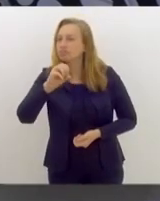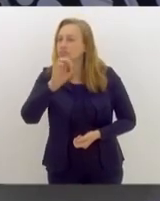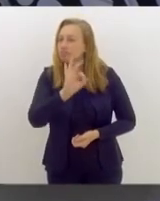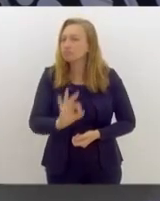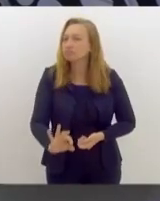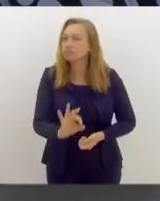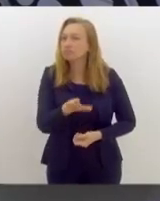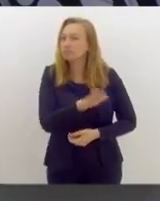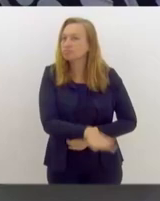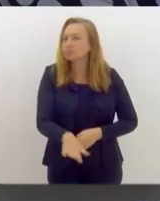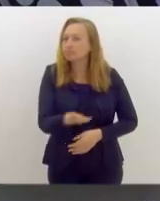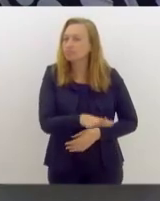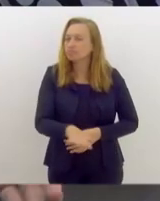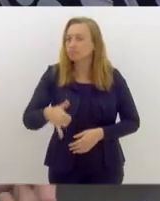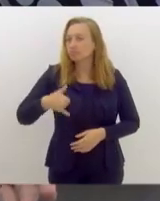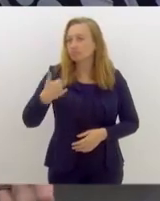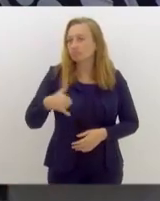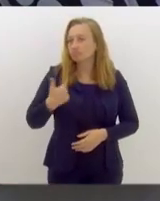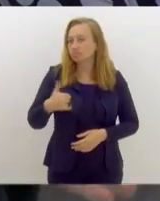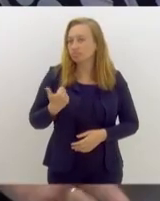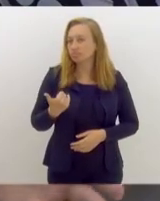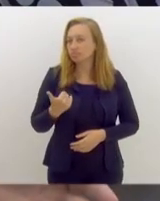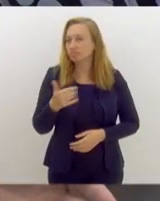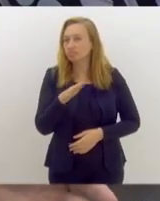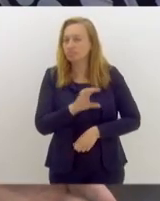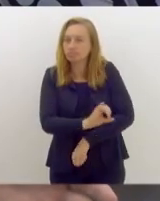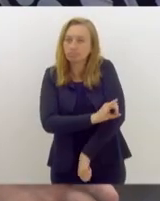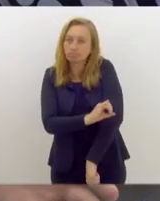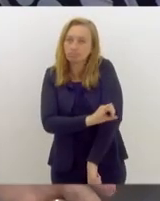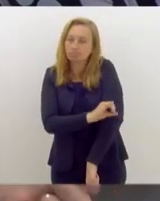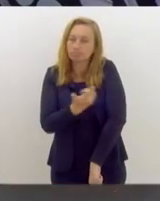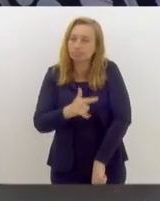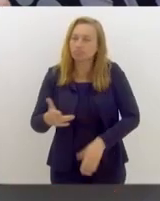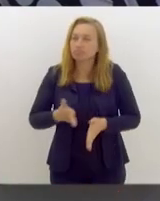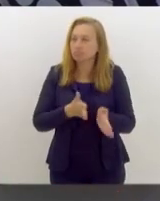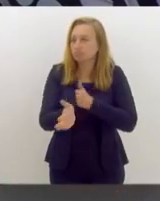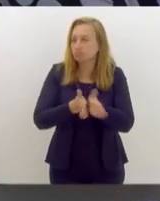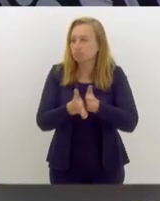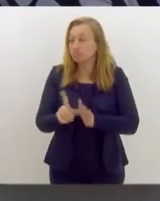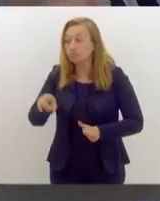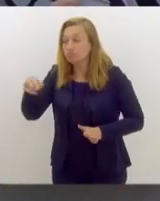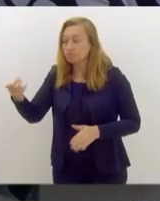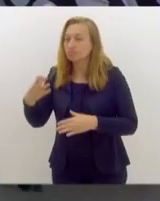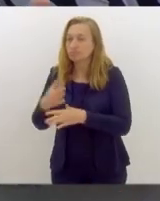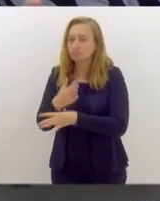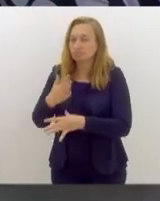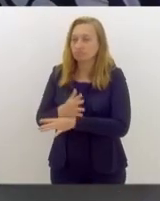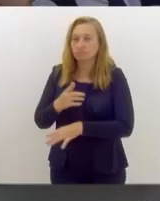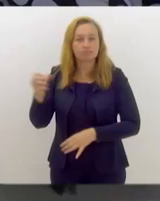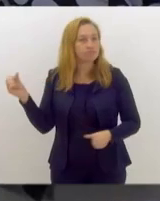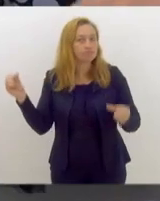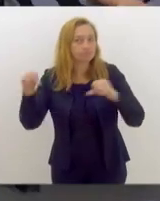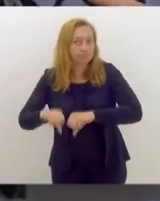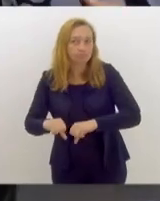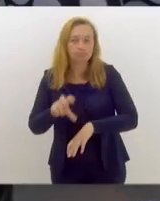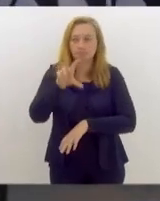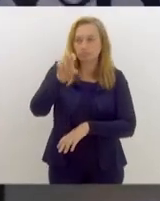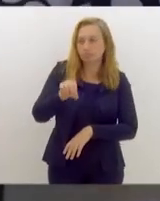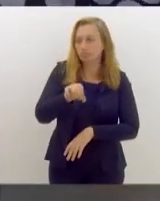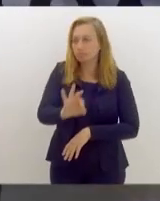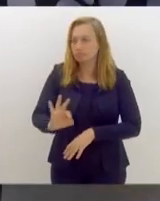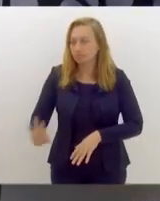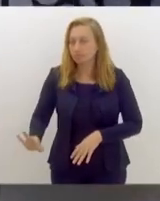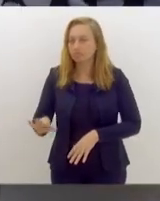das crianças na idade de educação infantil não têm acesso à vaga. Em outras cidades o número é pior, chega a 50% em